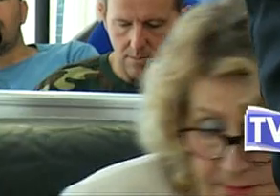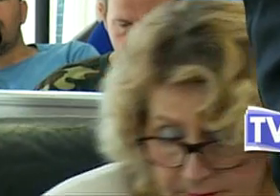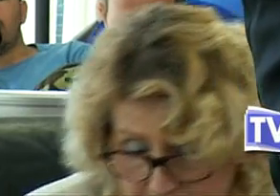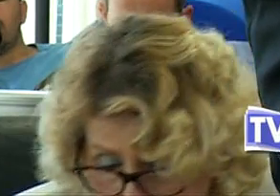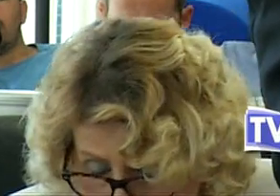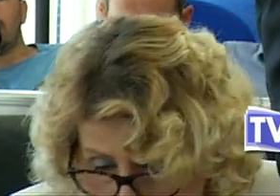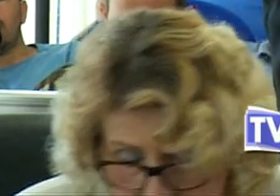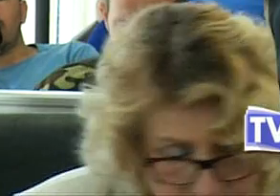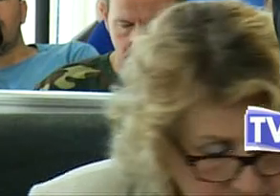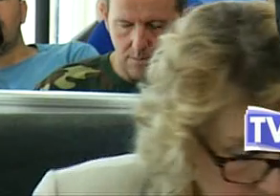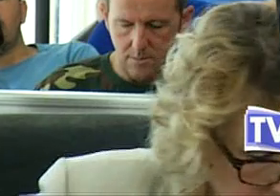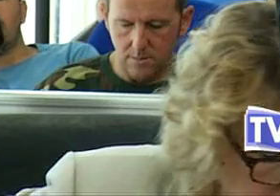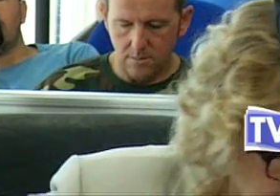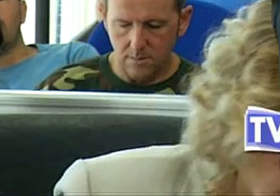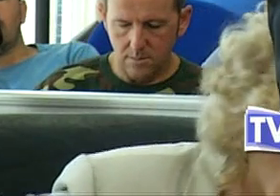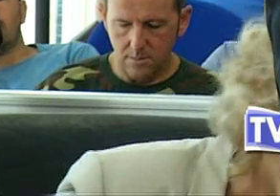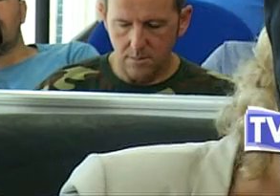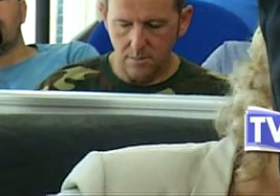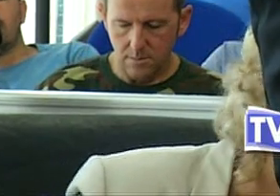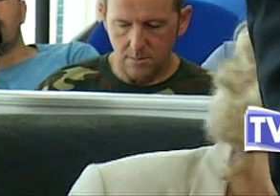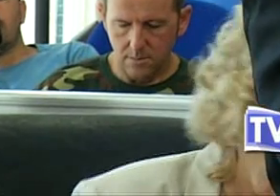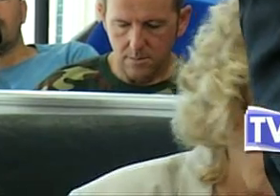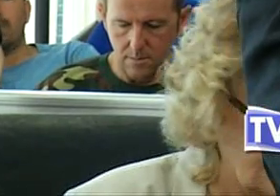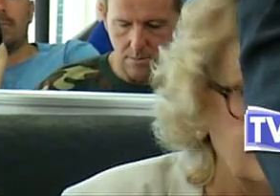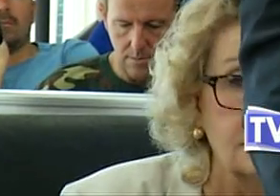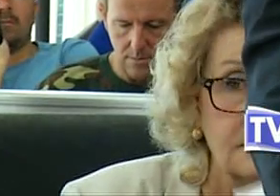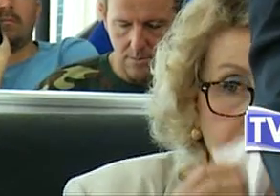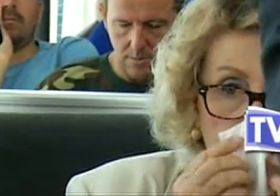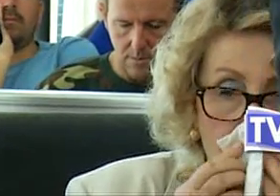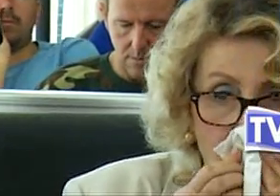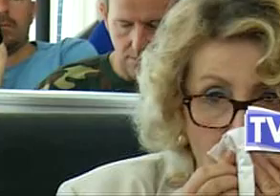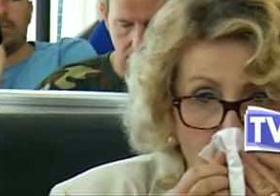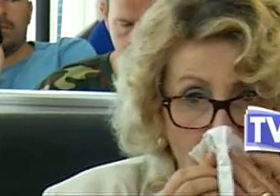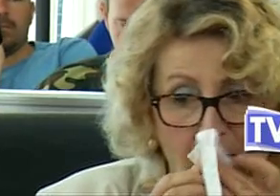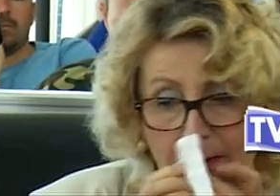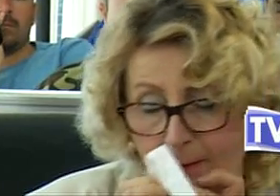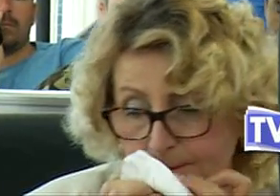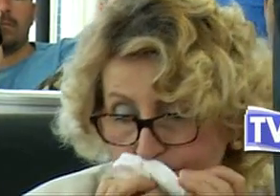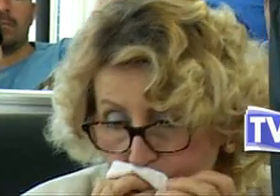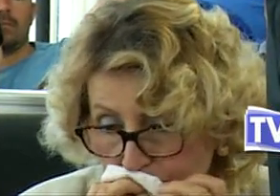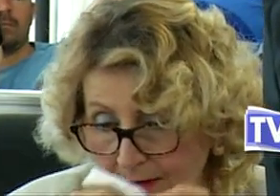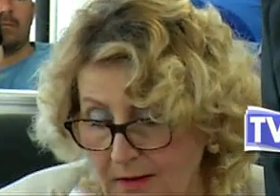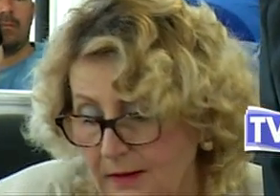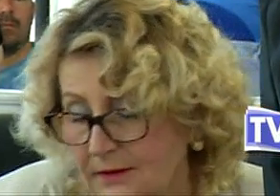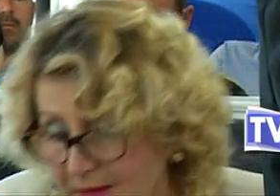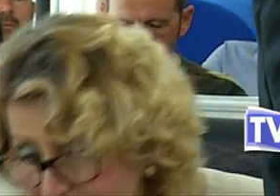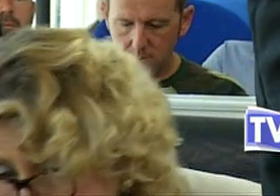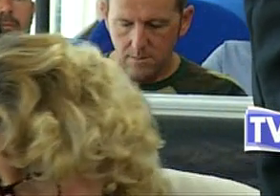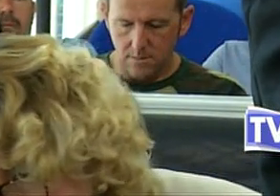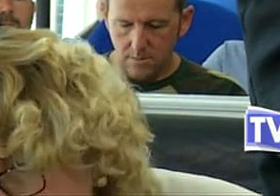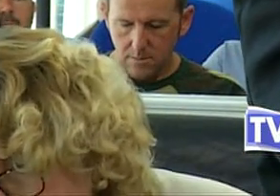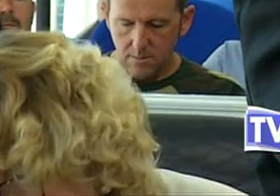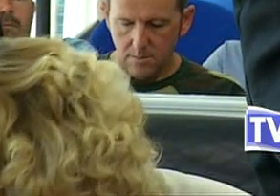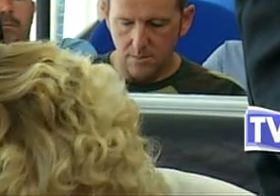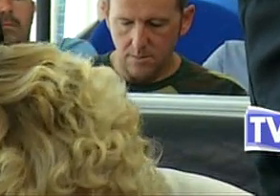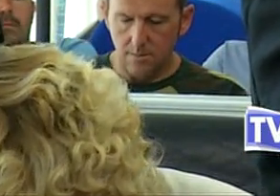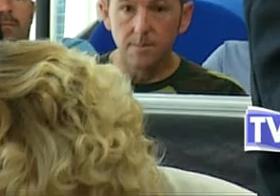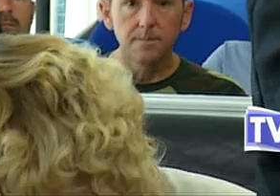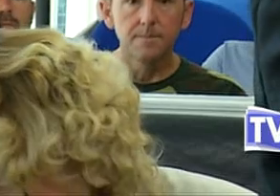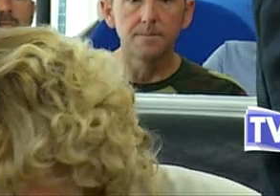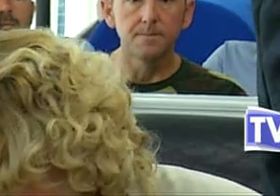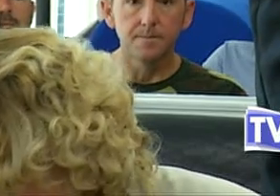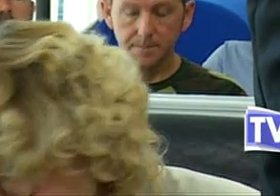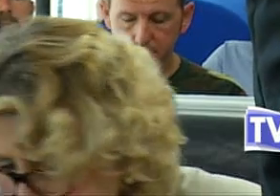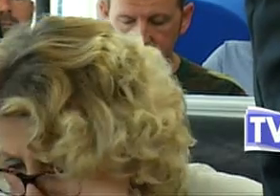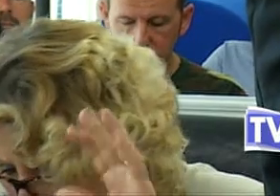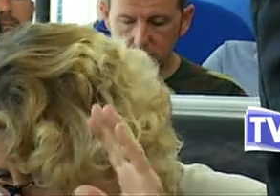empreendedores. Vocês querem fazer empreendimento lá, tal? Pavimente essas ruas principais da comunidade, né? Foi uma sugestão que,